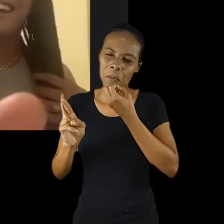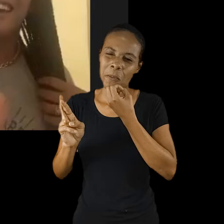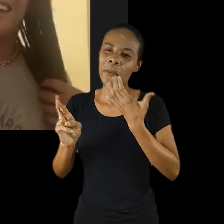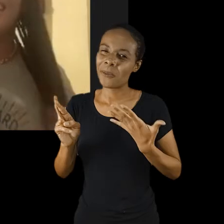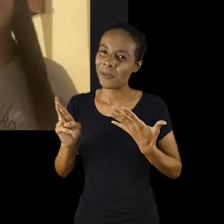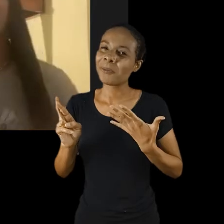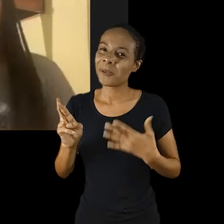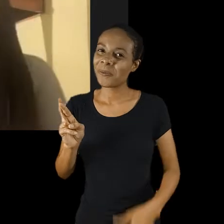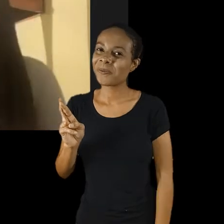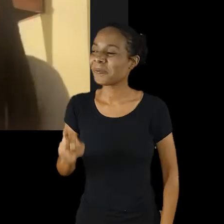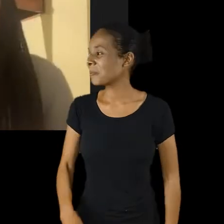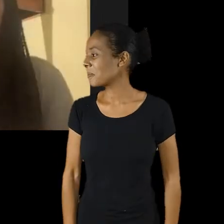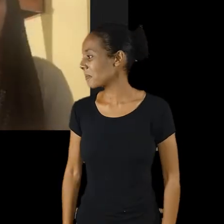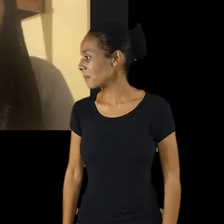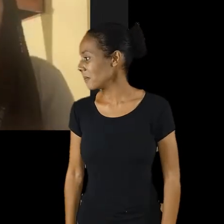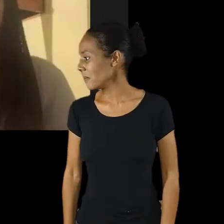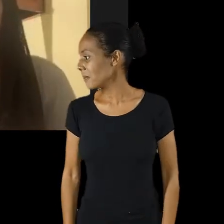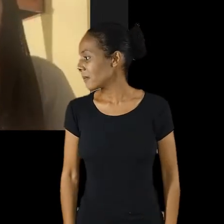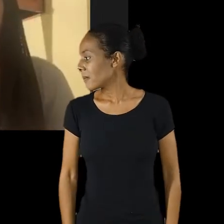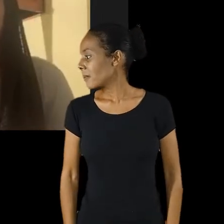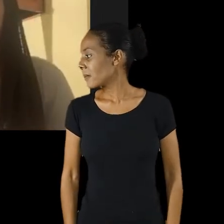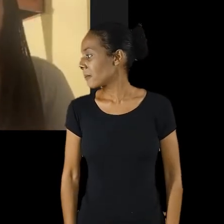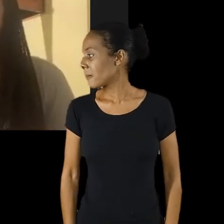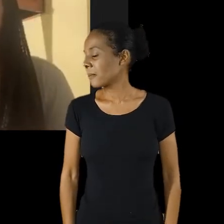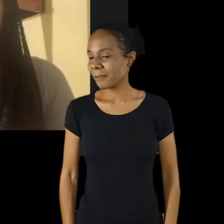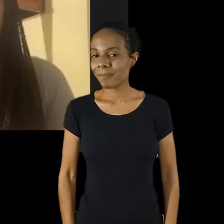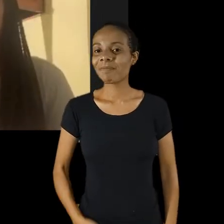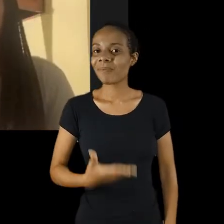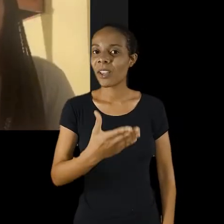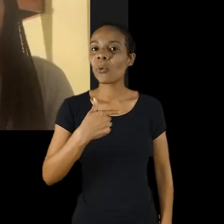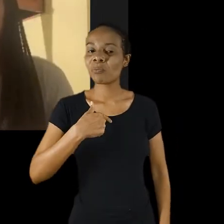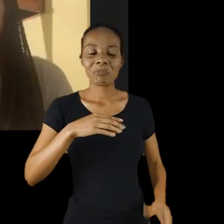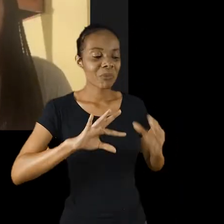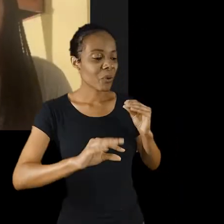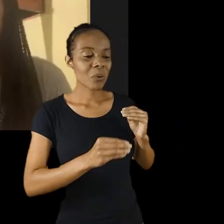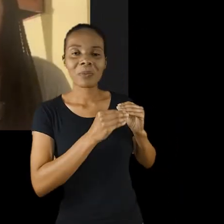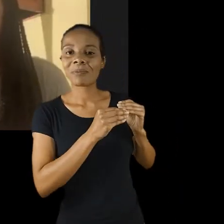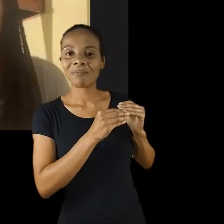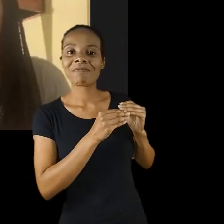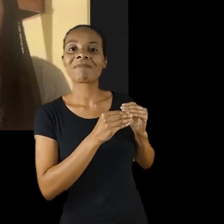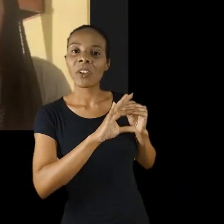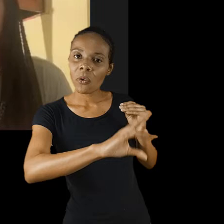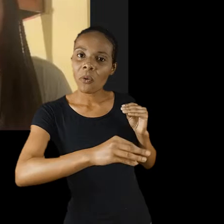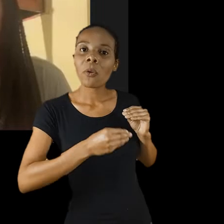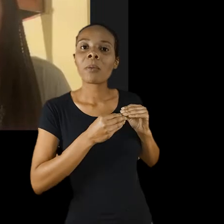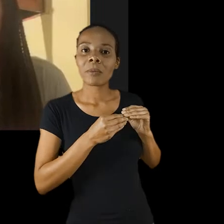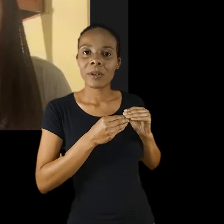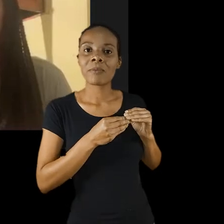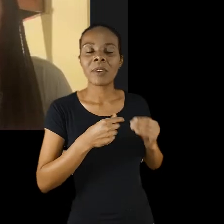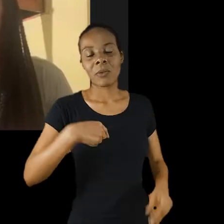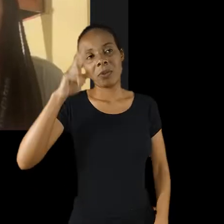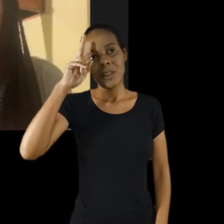Olha, eu pego a fala de minha irmã e só completo mesmo, assim. Eu lembro que esses dias eu fiz uma reflexão no Instagram,